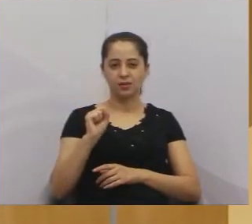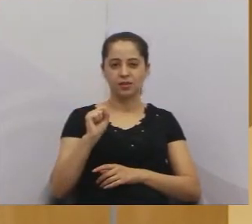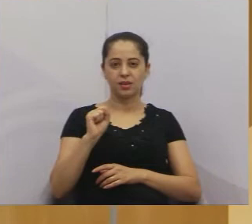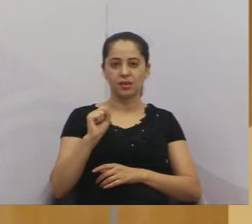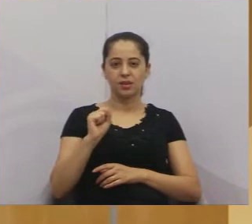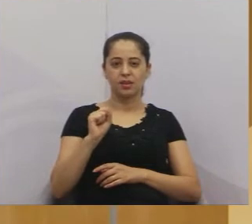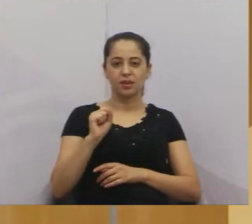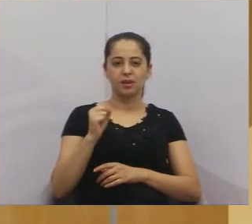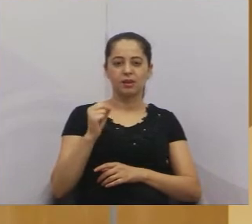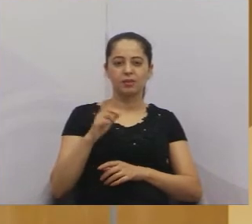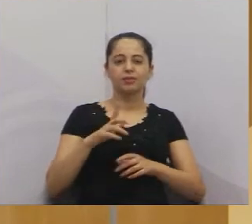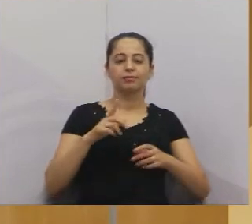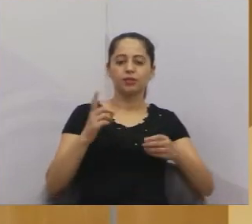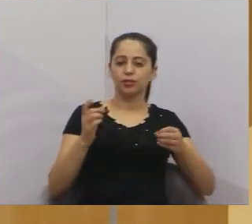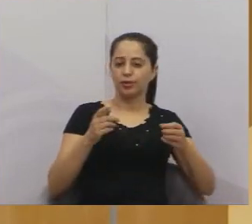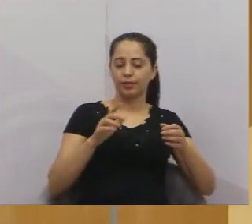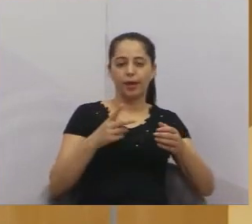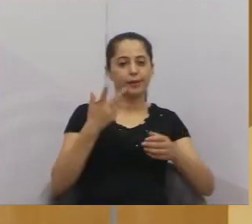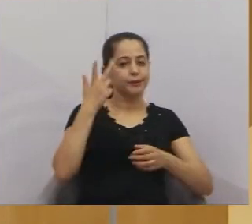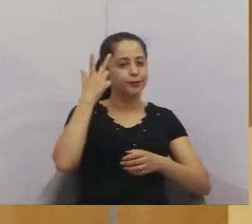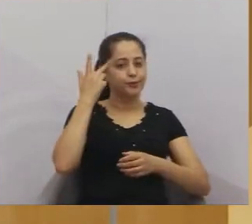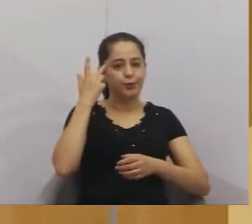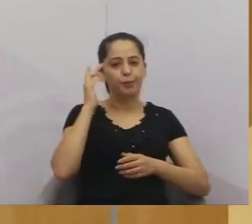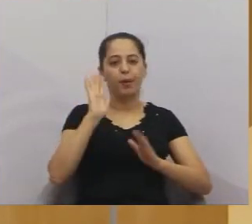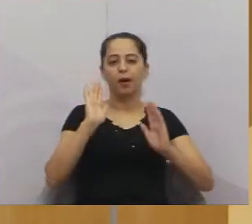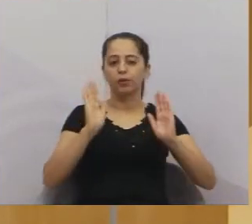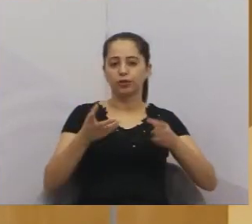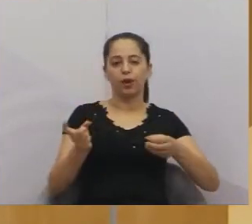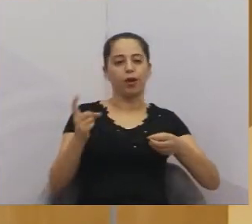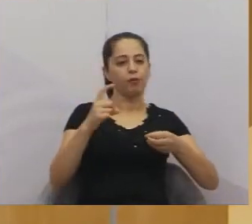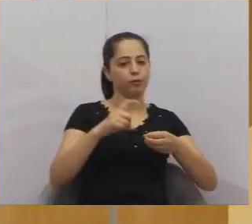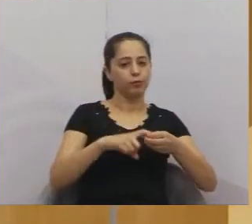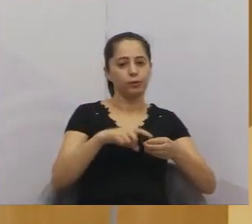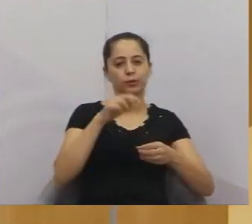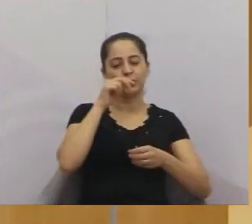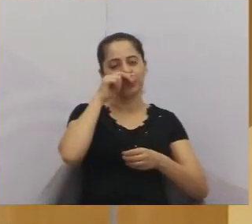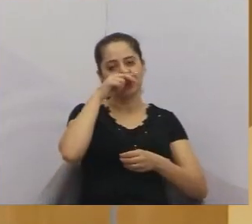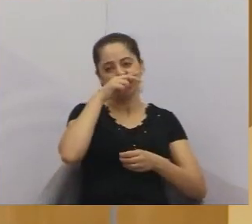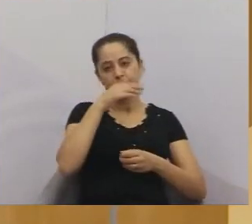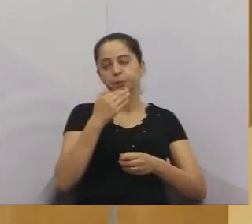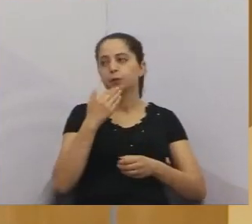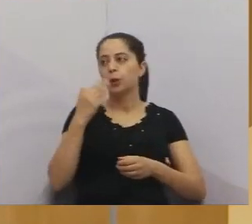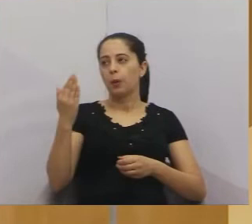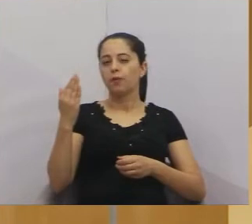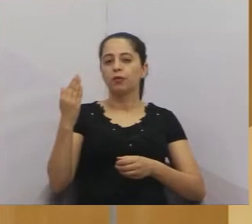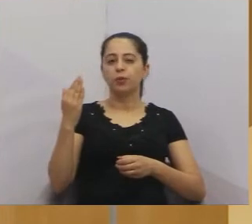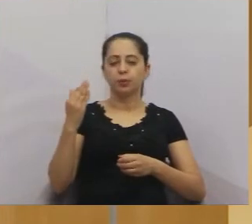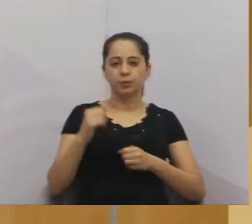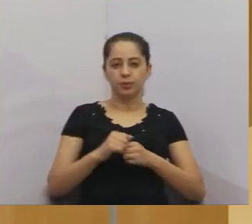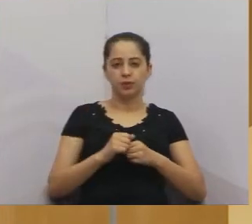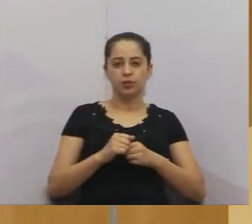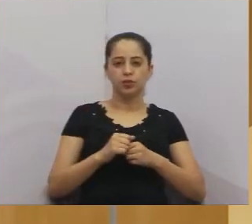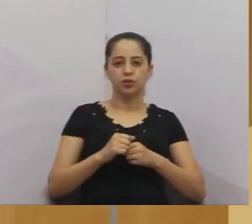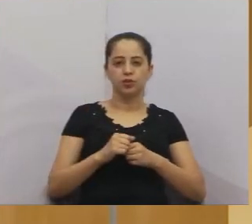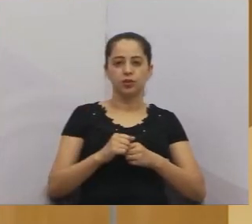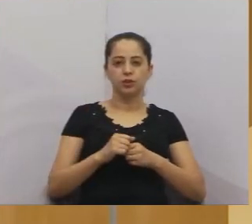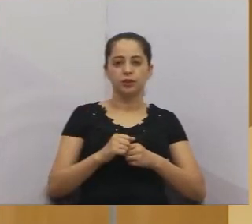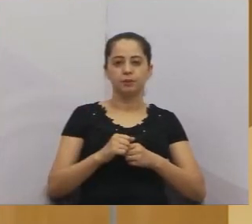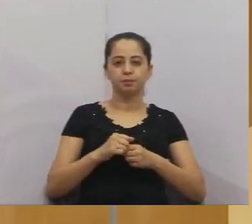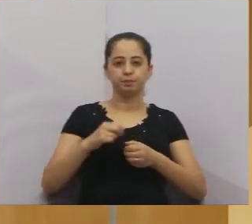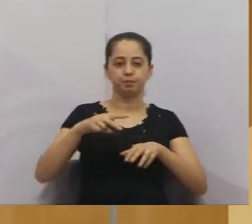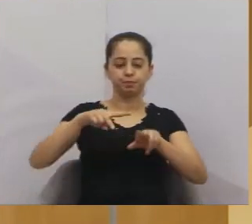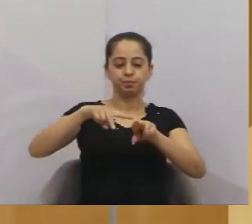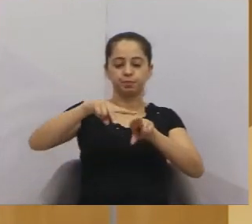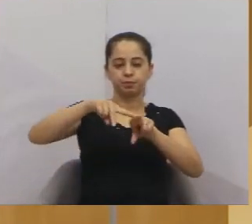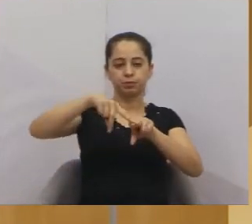Vou fazer um pedido de manutenção específico para a pista de skate street, até